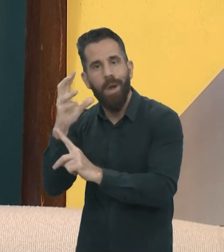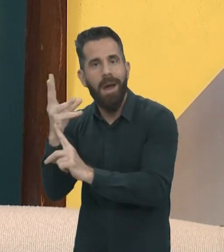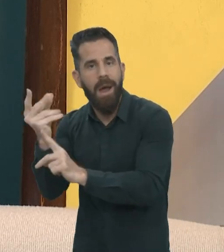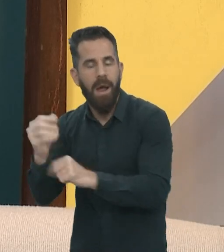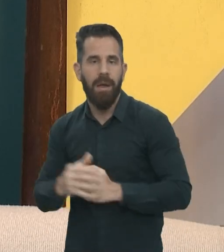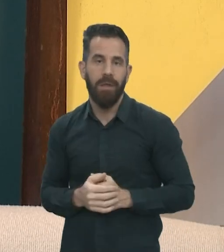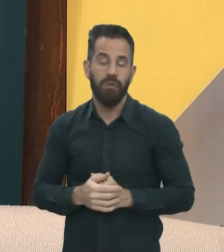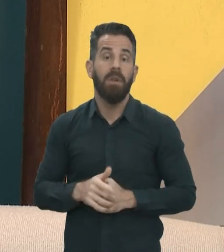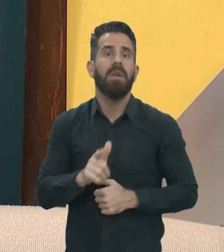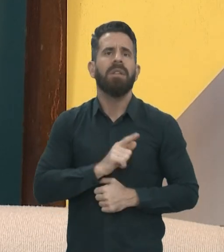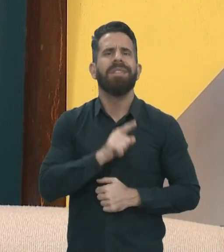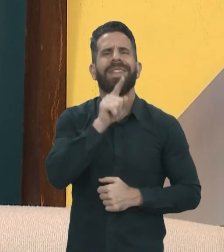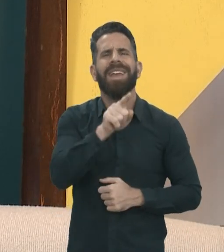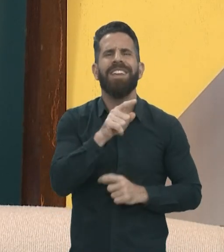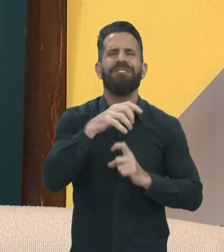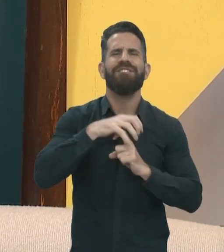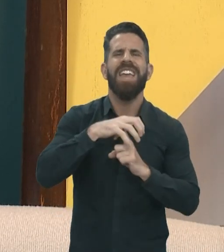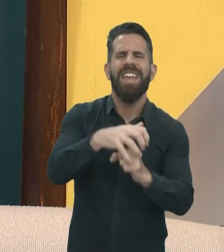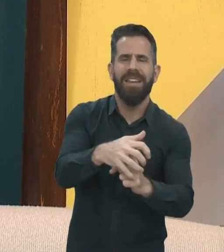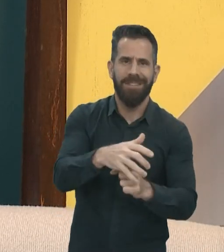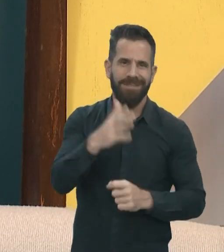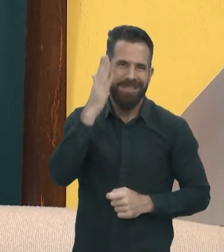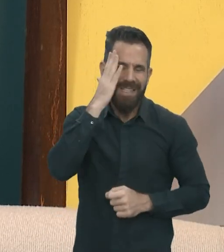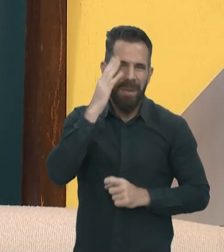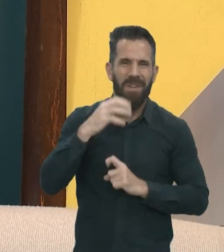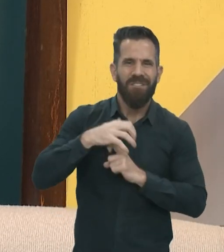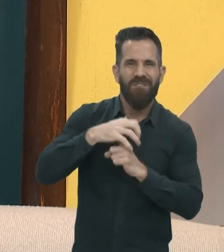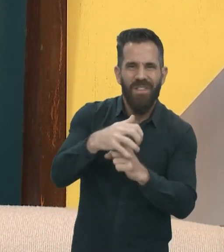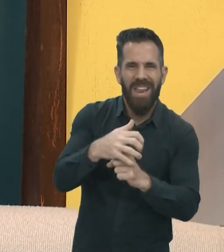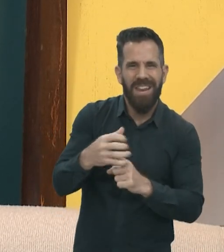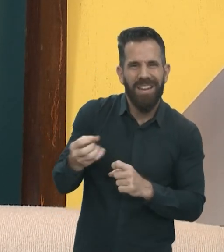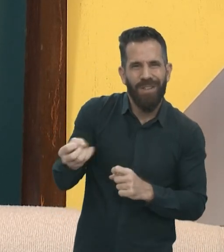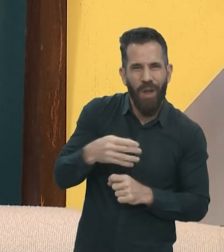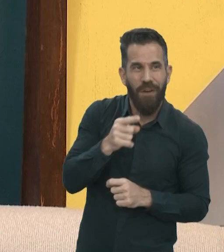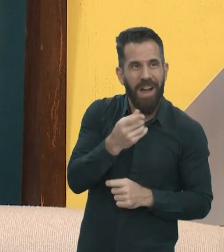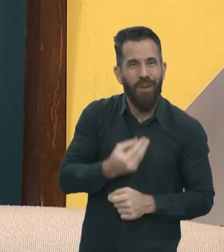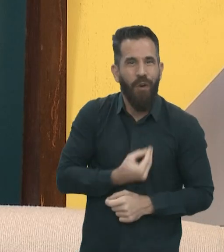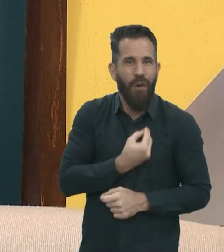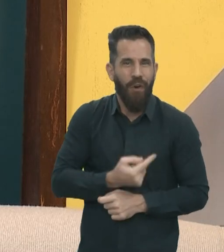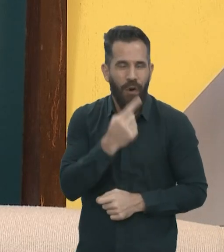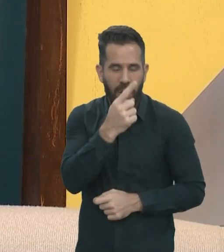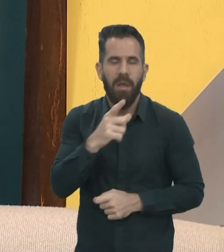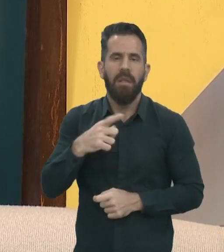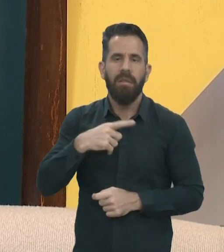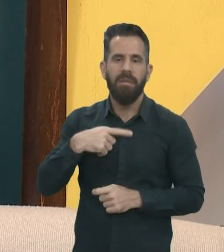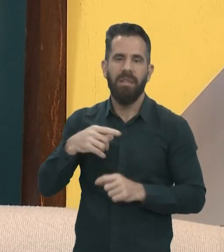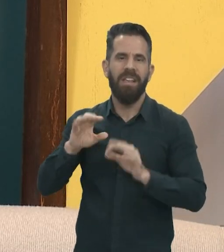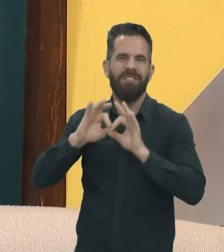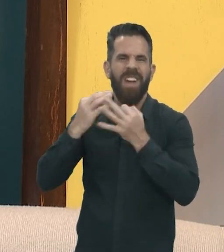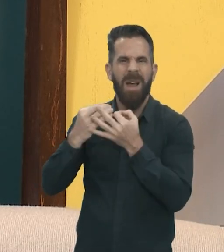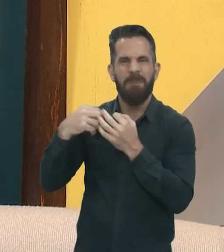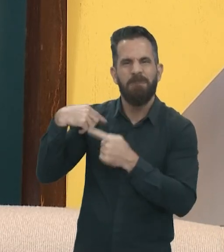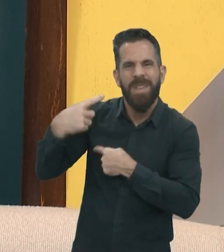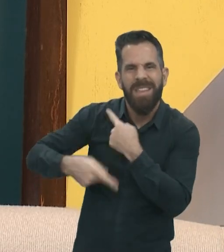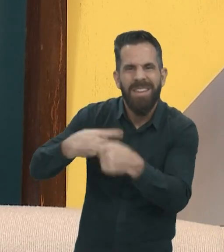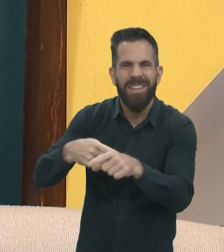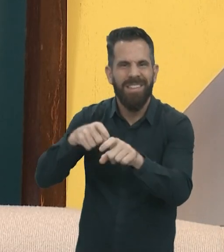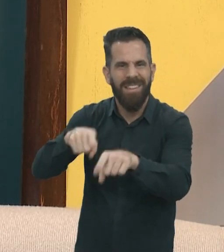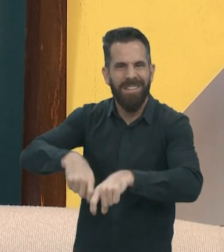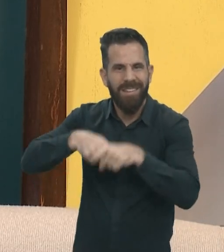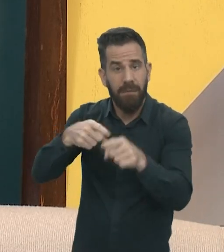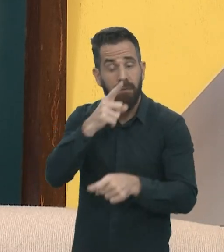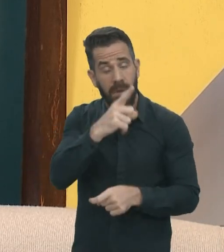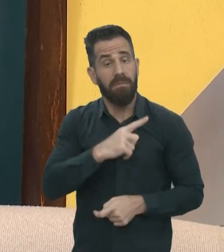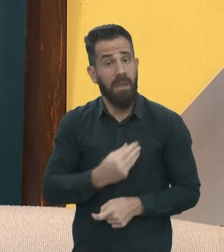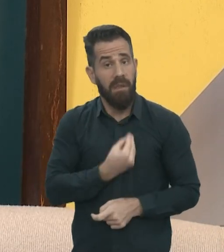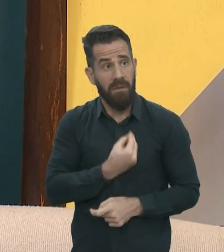nesse momento está acontecendo, né? A Feira da Agricultura Familiar, que são pontos também não só de comercialização, de contato, mas também de arte e